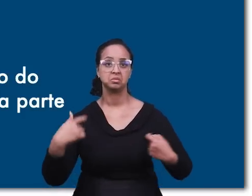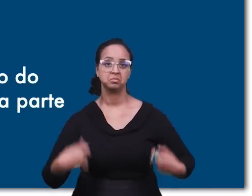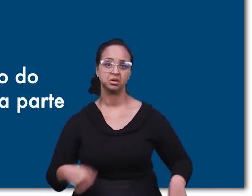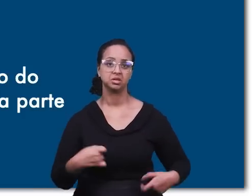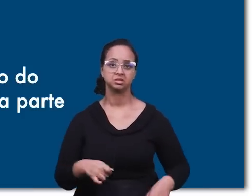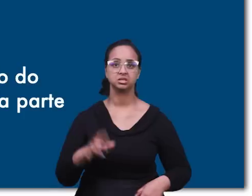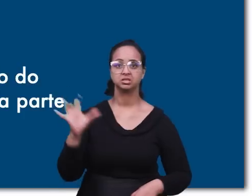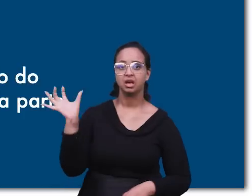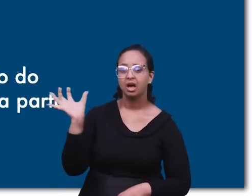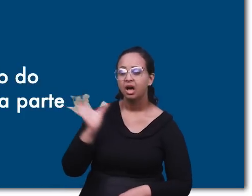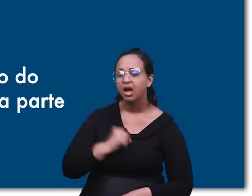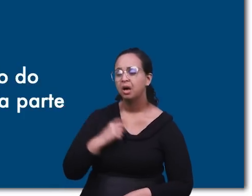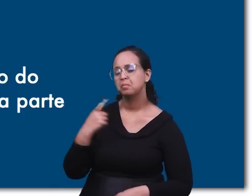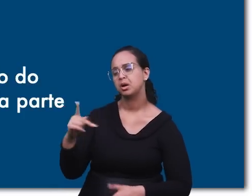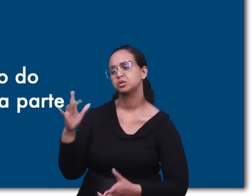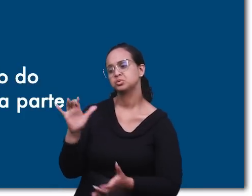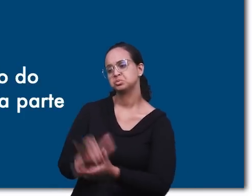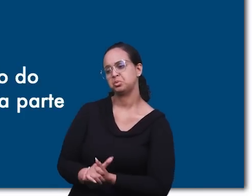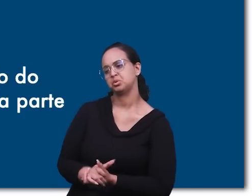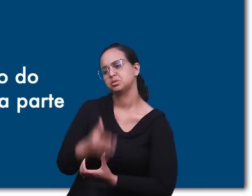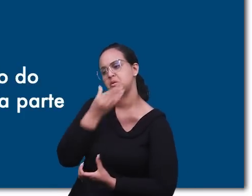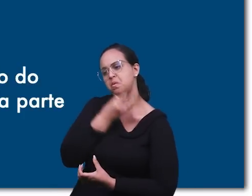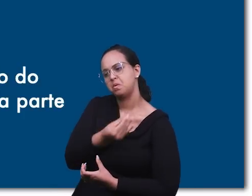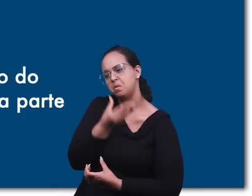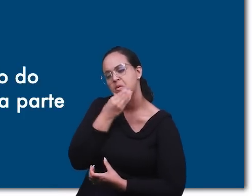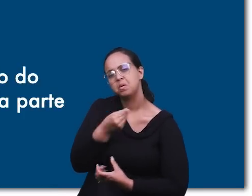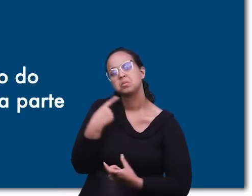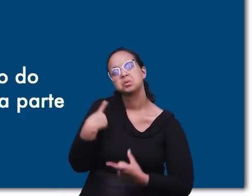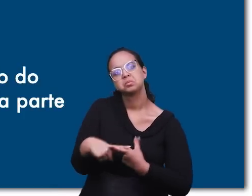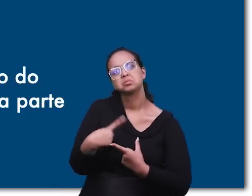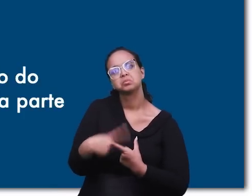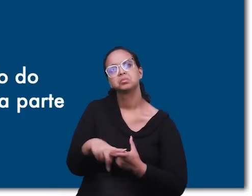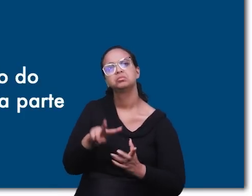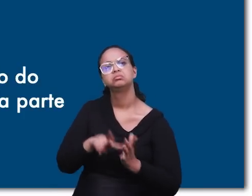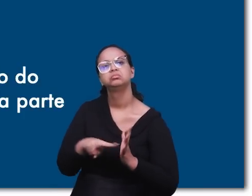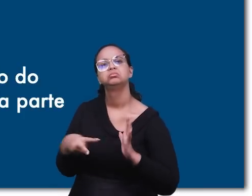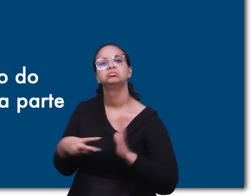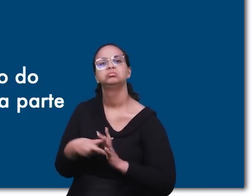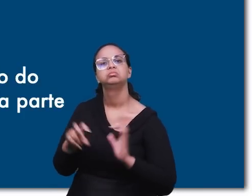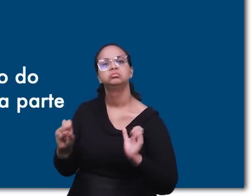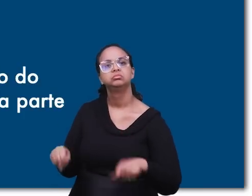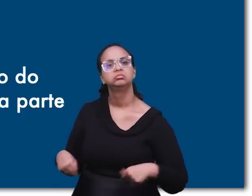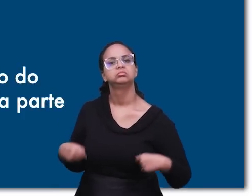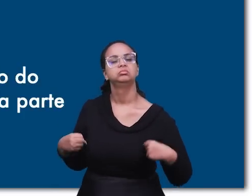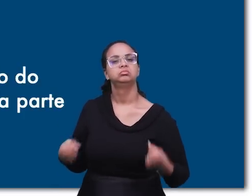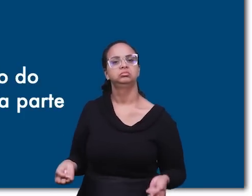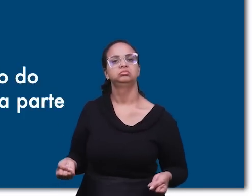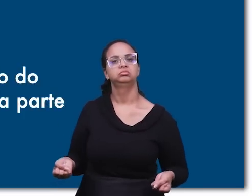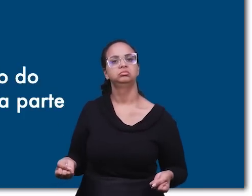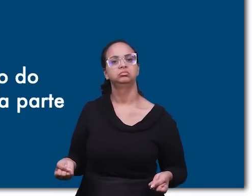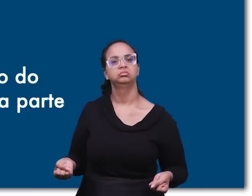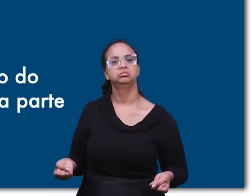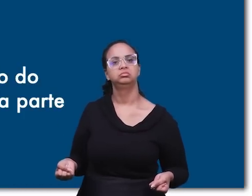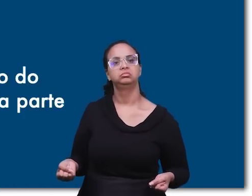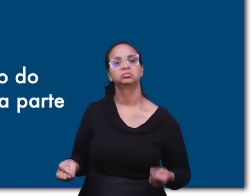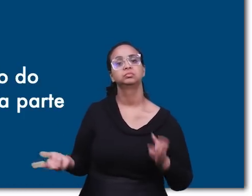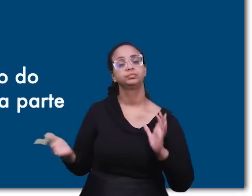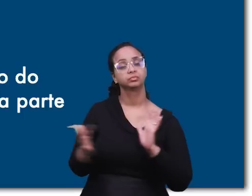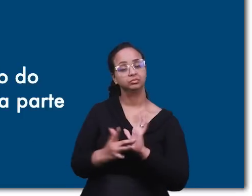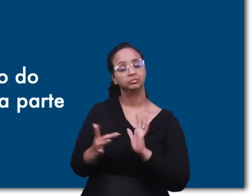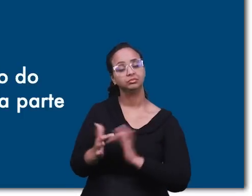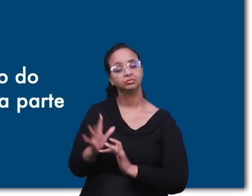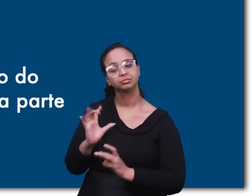a unidade da sua casa, a sua esposa, porque essa união tipifica a maior força de todos os tempos,